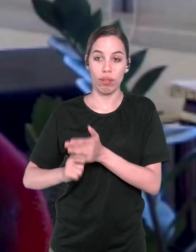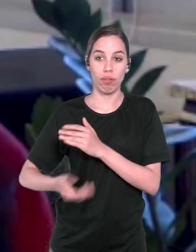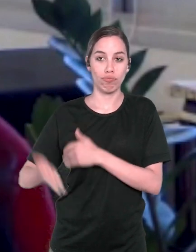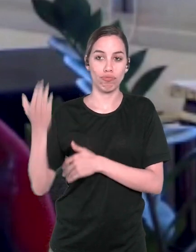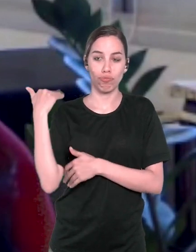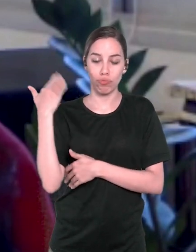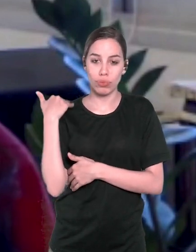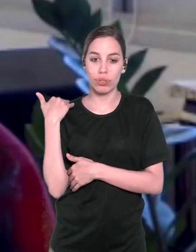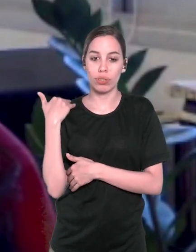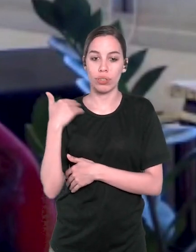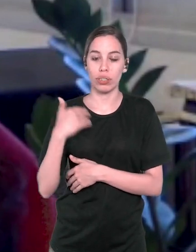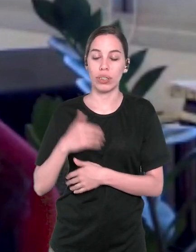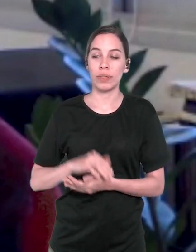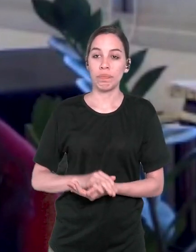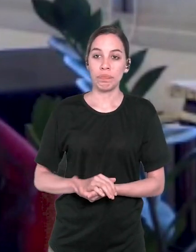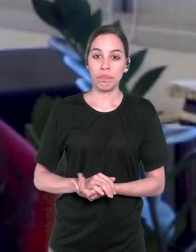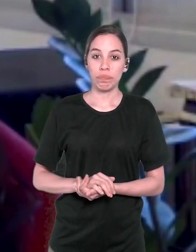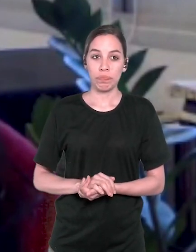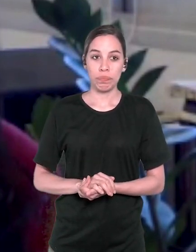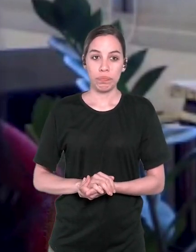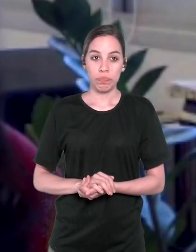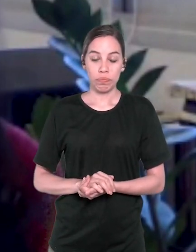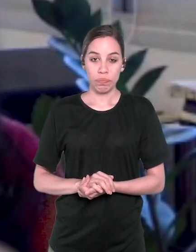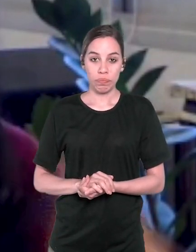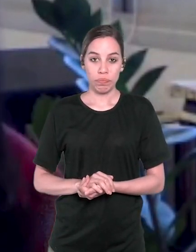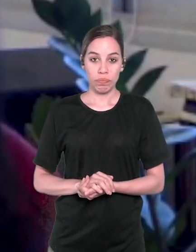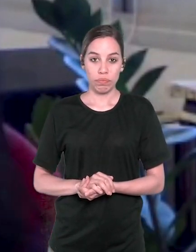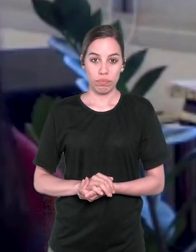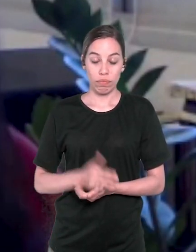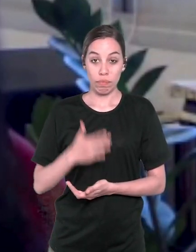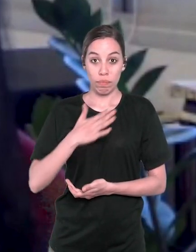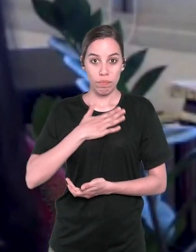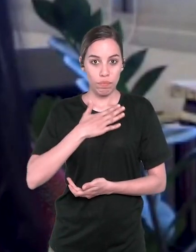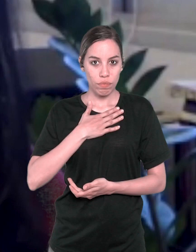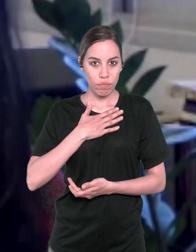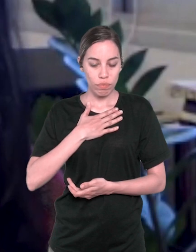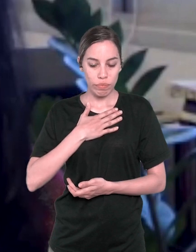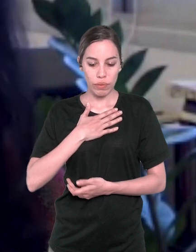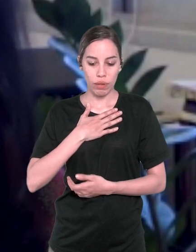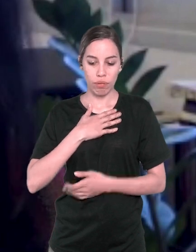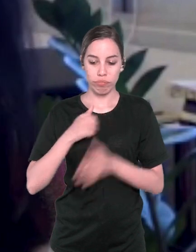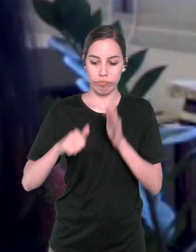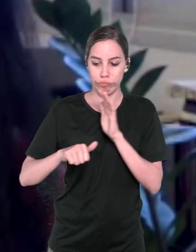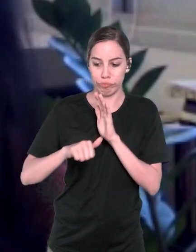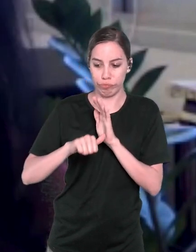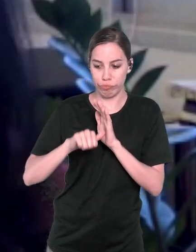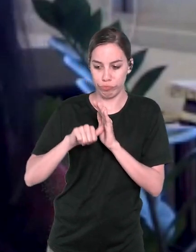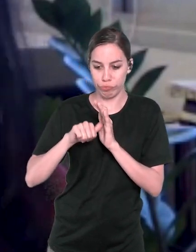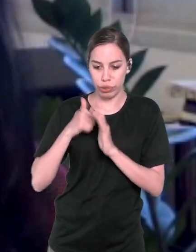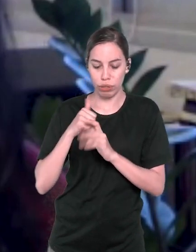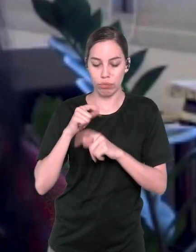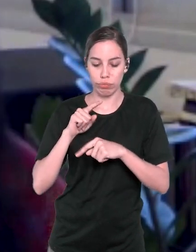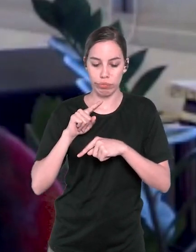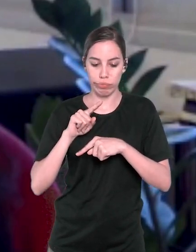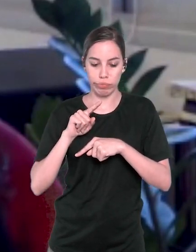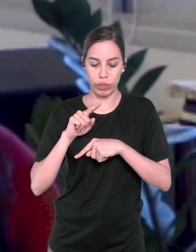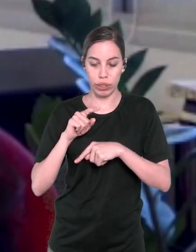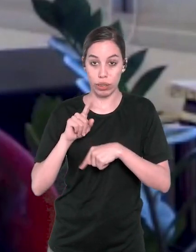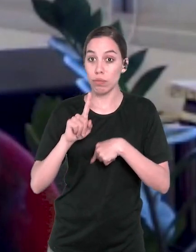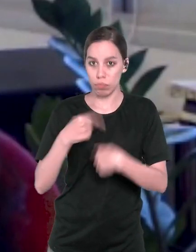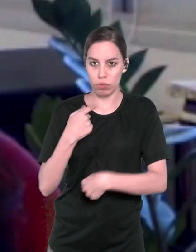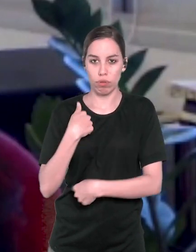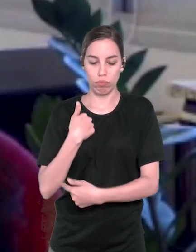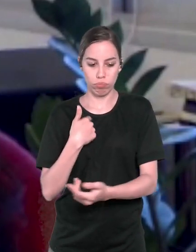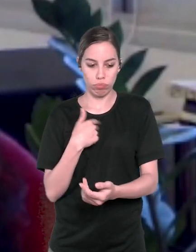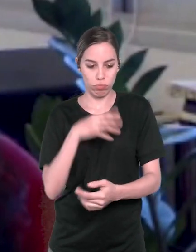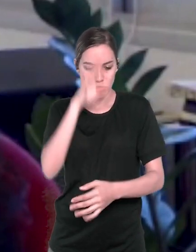cedo. É, assim, nos meus primeiros anos, né, depois de alfabetizada,